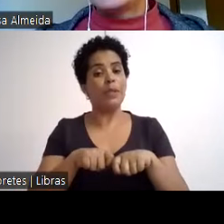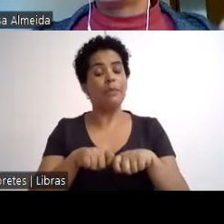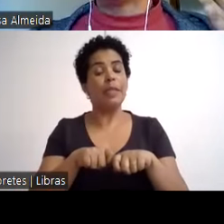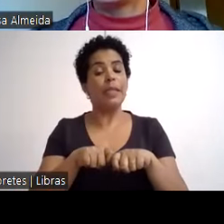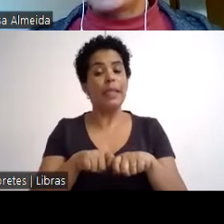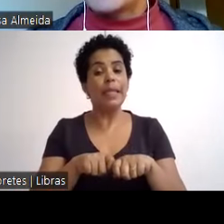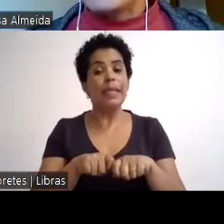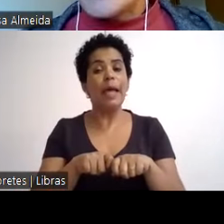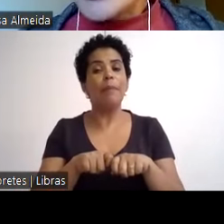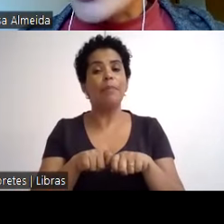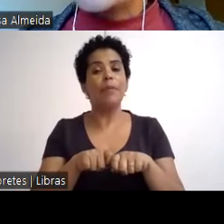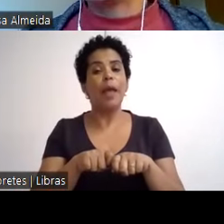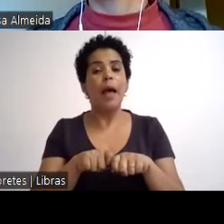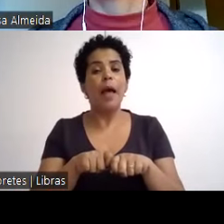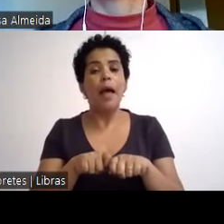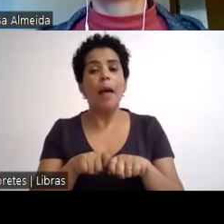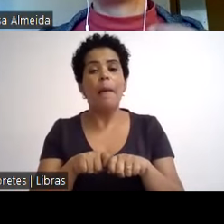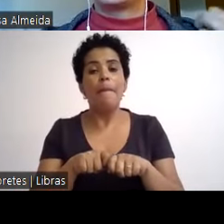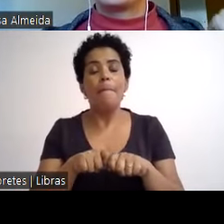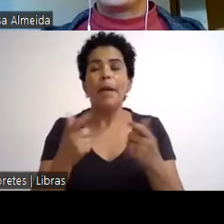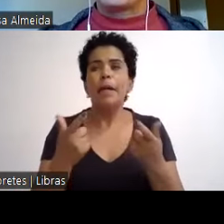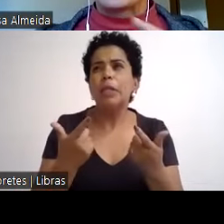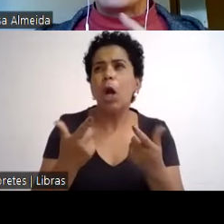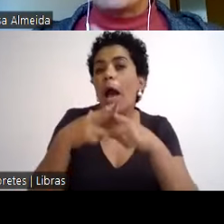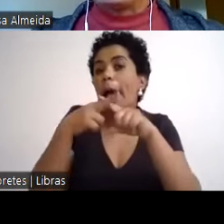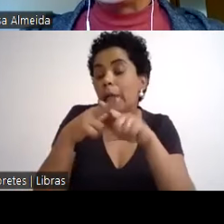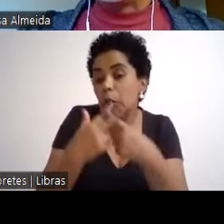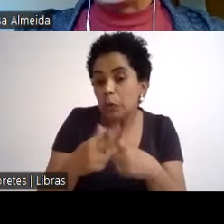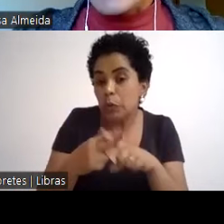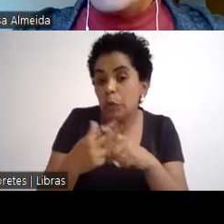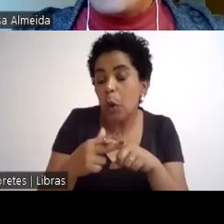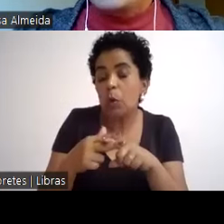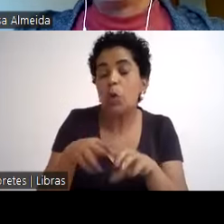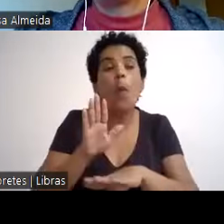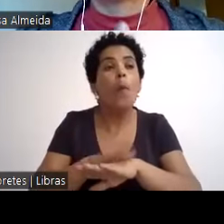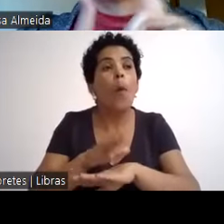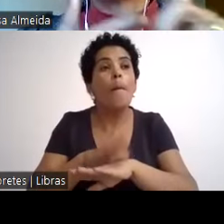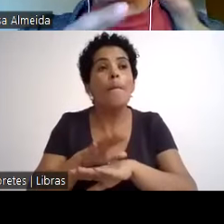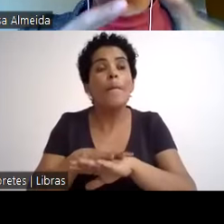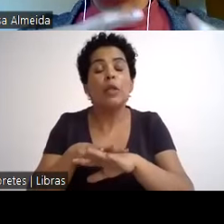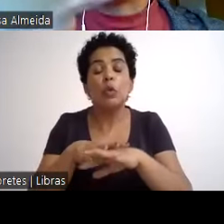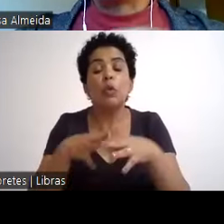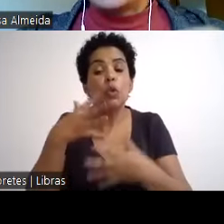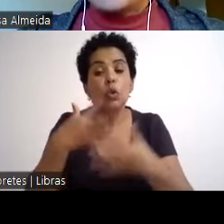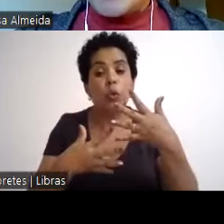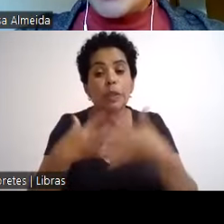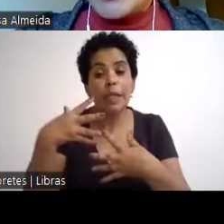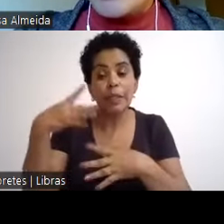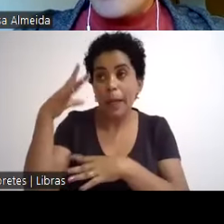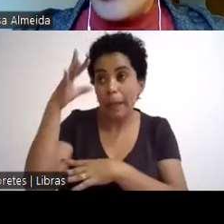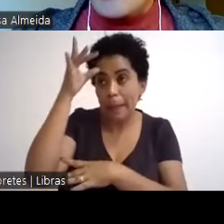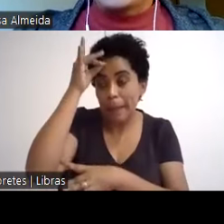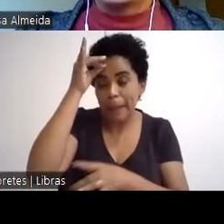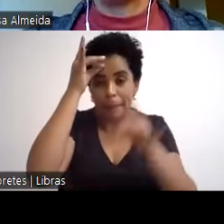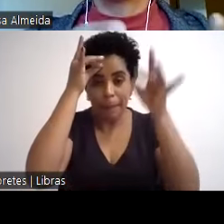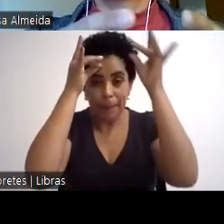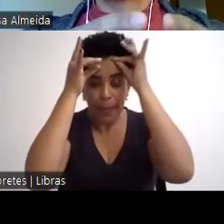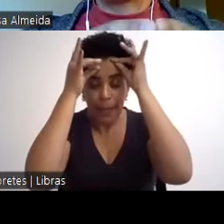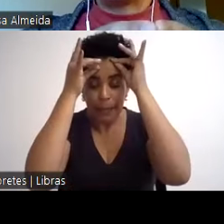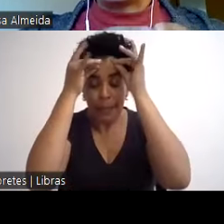maior resiliência em momentos de crise. Então, você tem um aprendizado, você tem aprendizado com a experiência dos